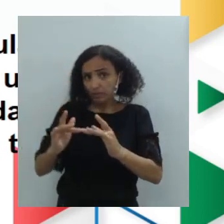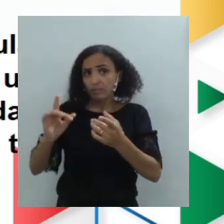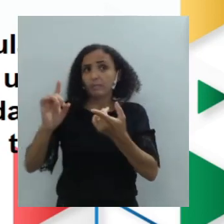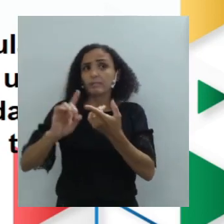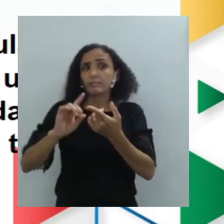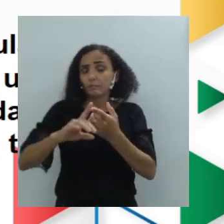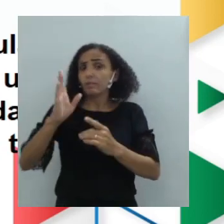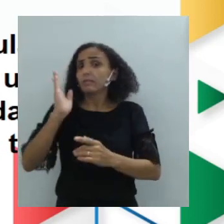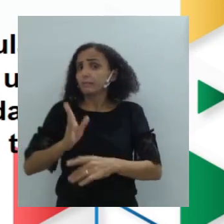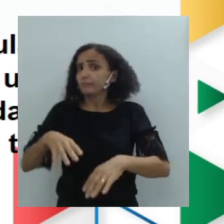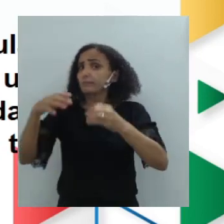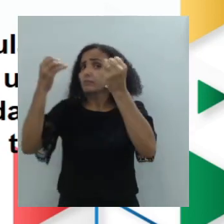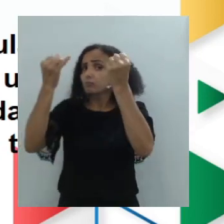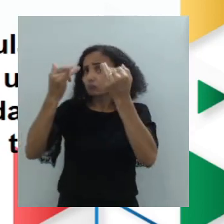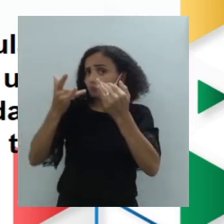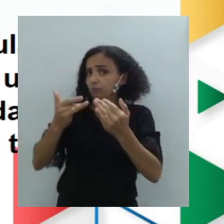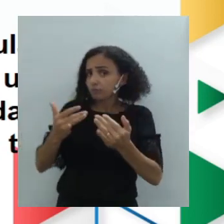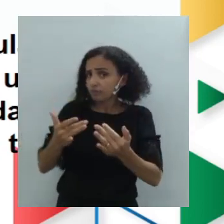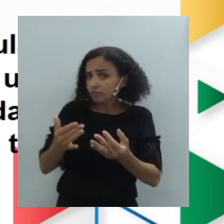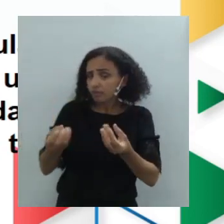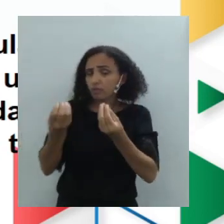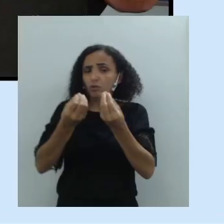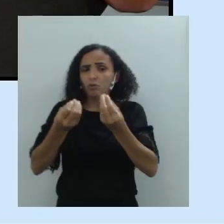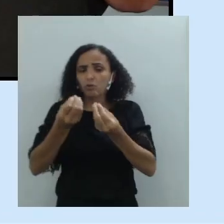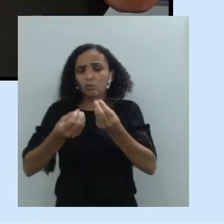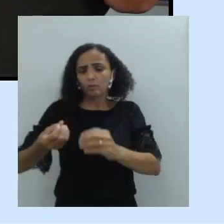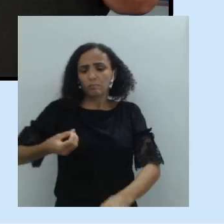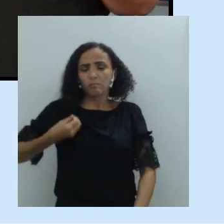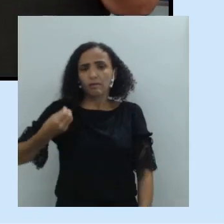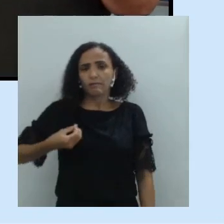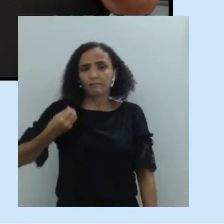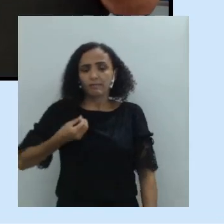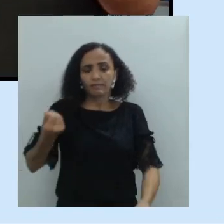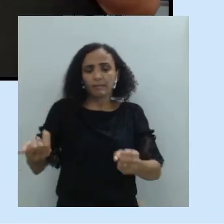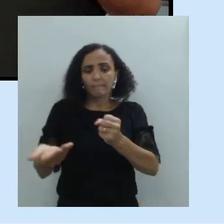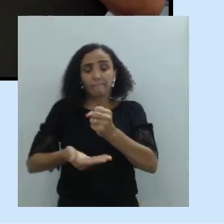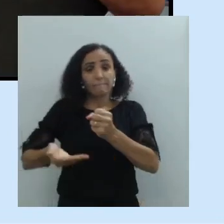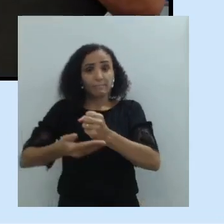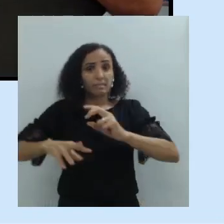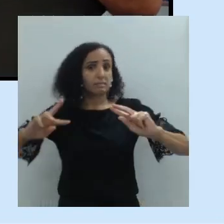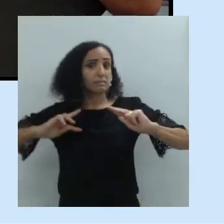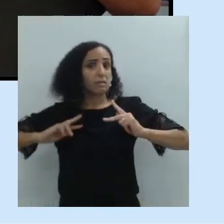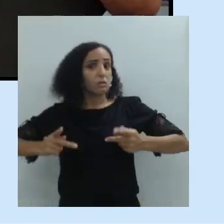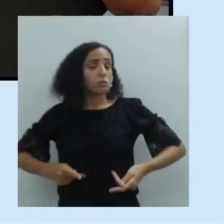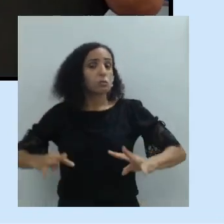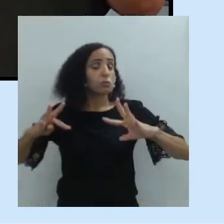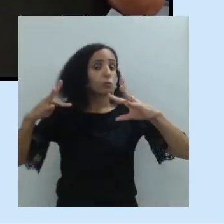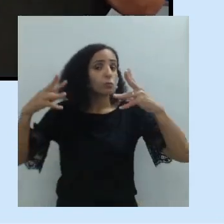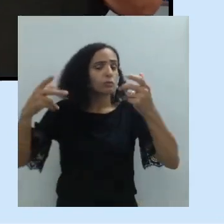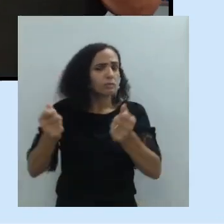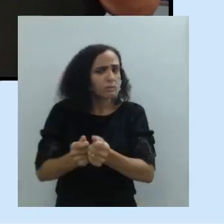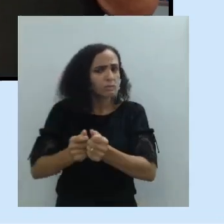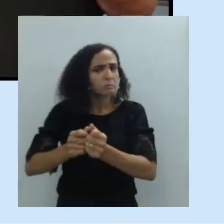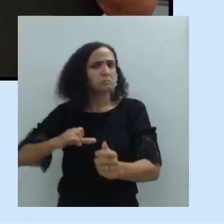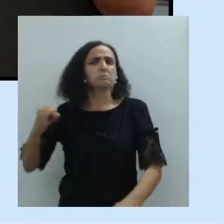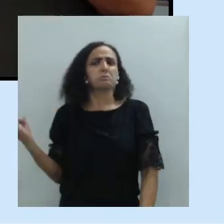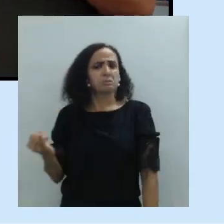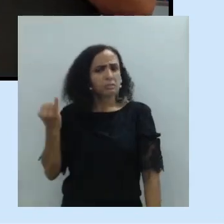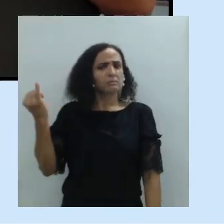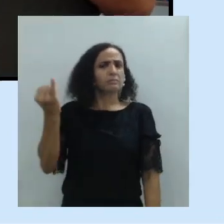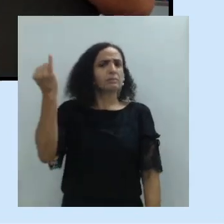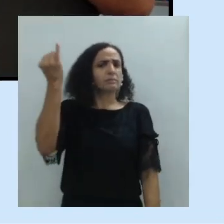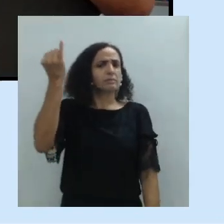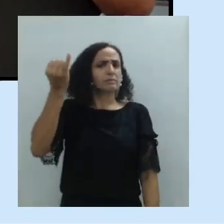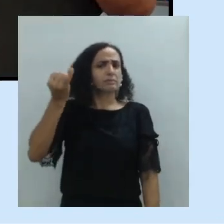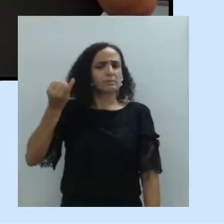como eu falei anteriormente, é a unidade básica da vida, a unidade fundamental de todo ser vivo, sendo imprescindível para a existência